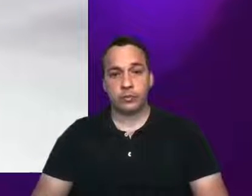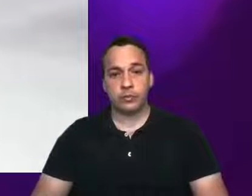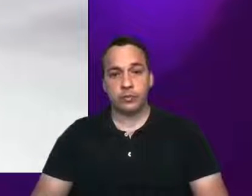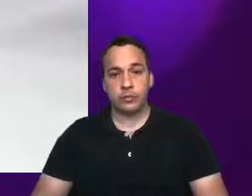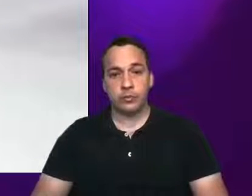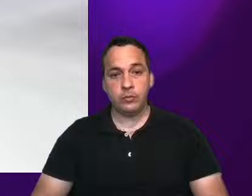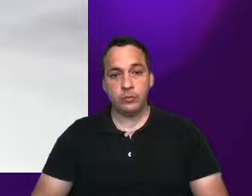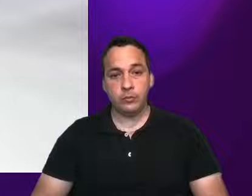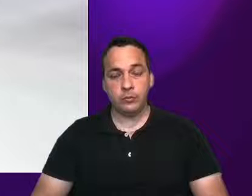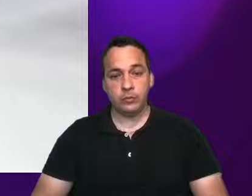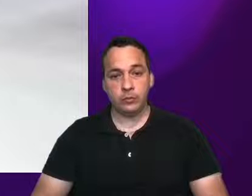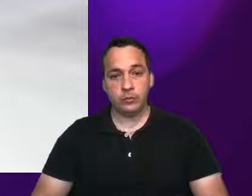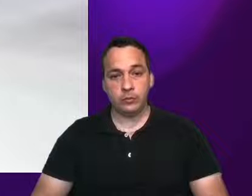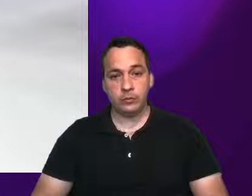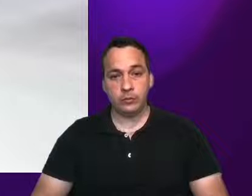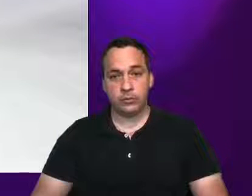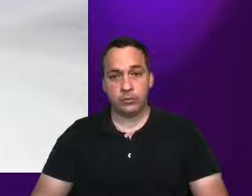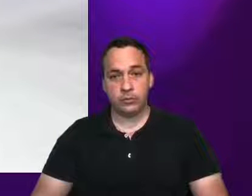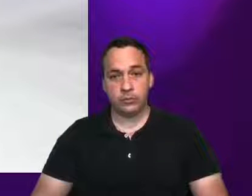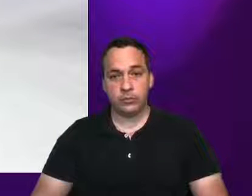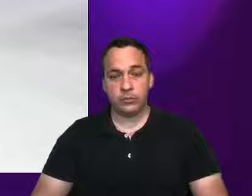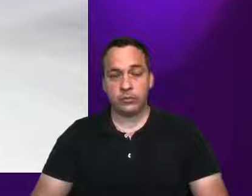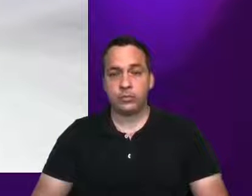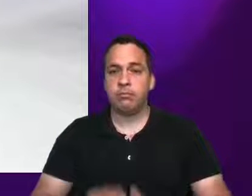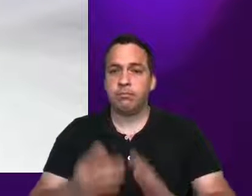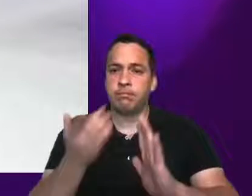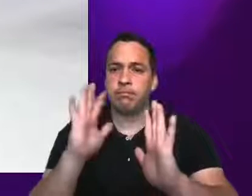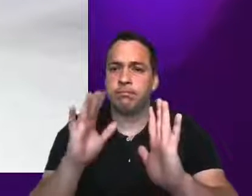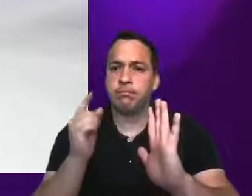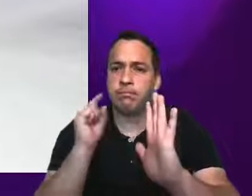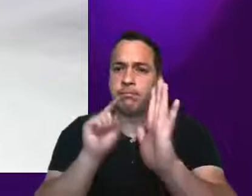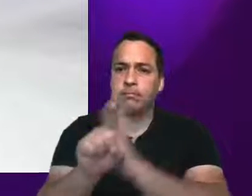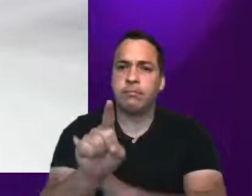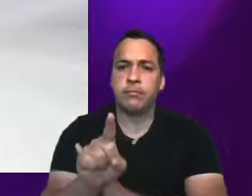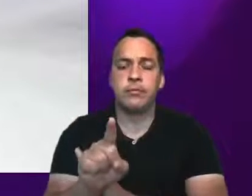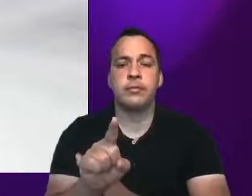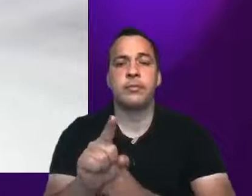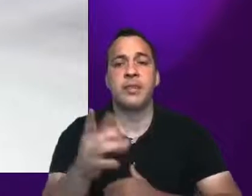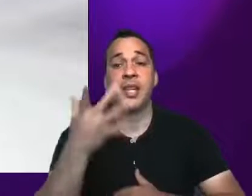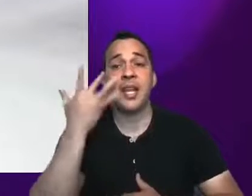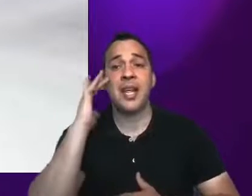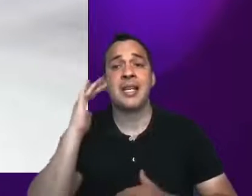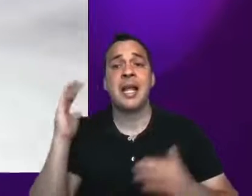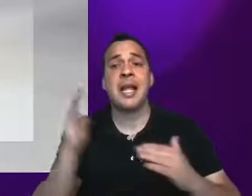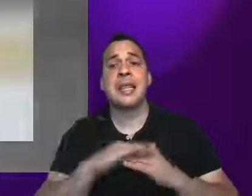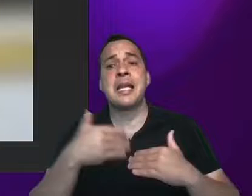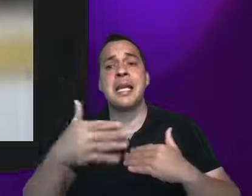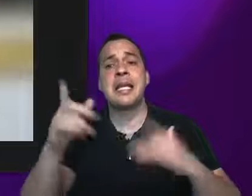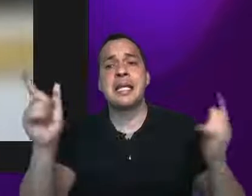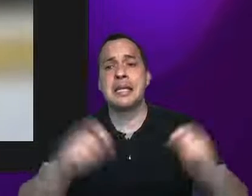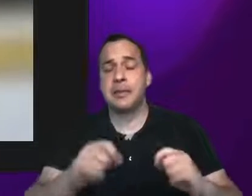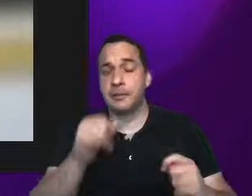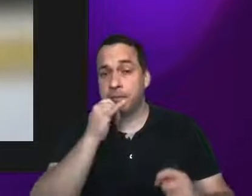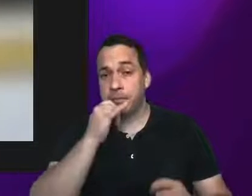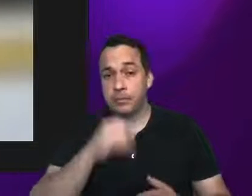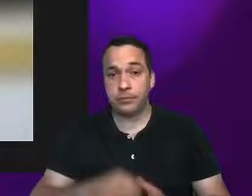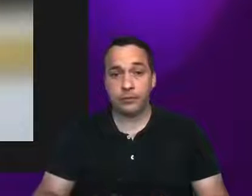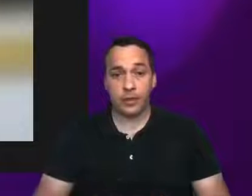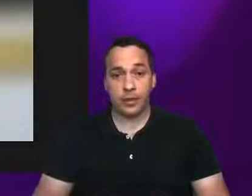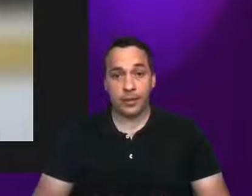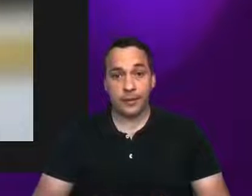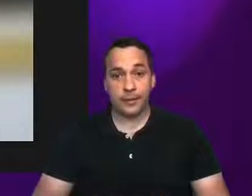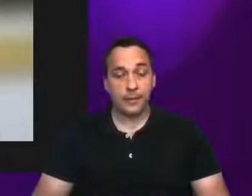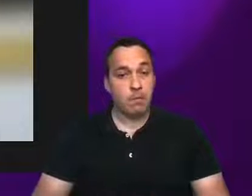qual o mecanismo... Não, a pergunta, eu queria, até quanto que você considera, que assim, o diurético de